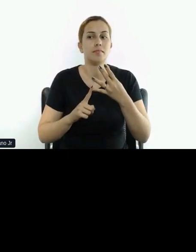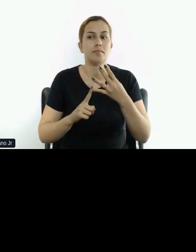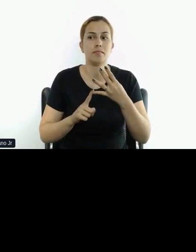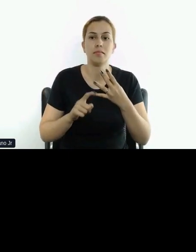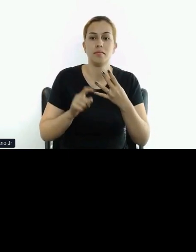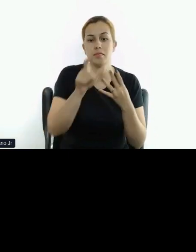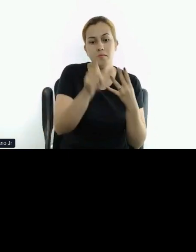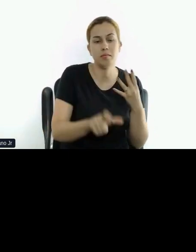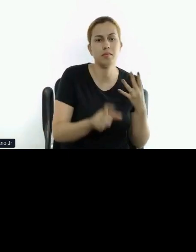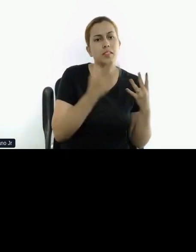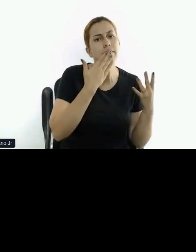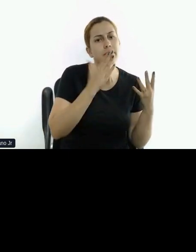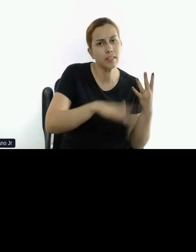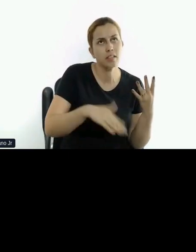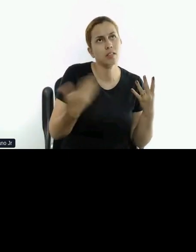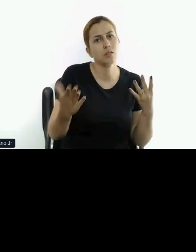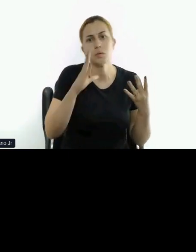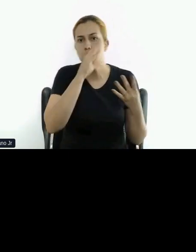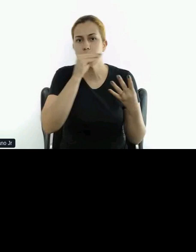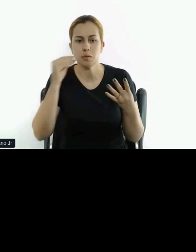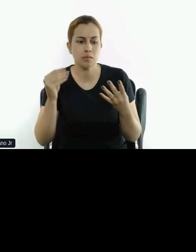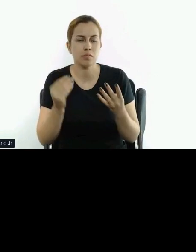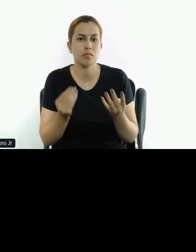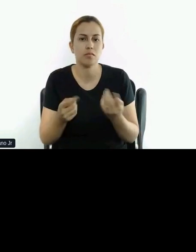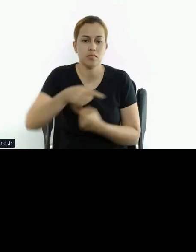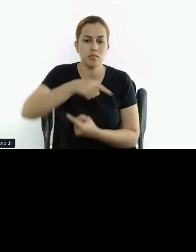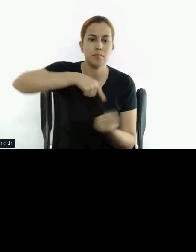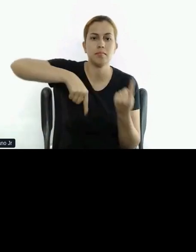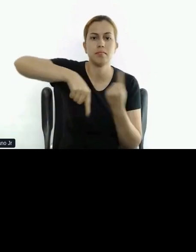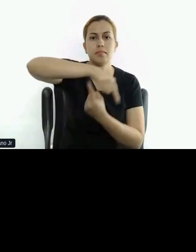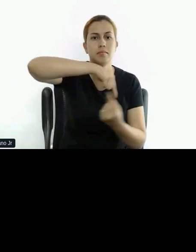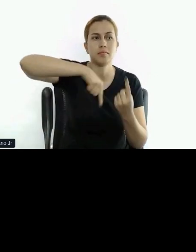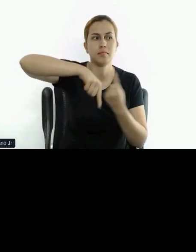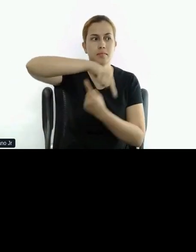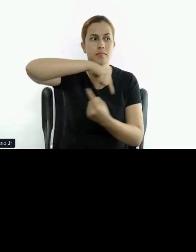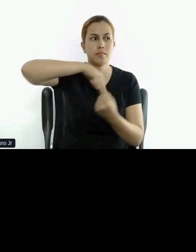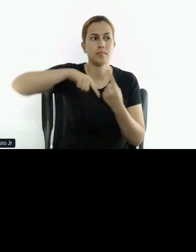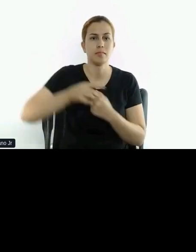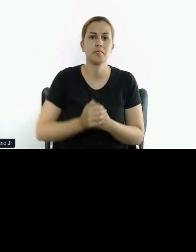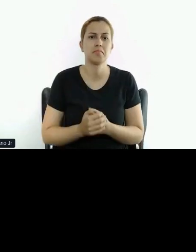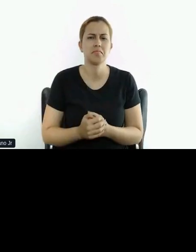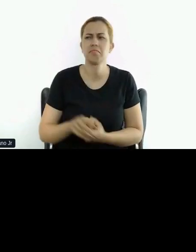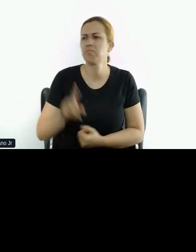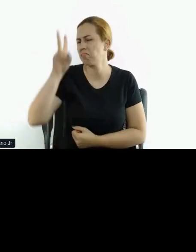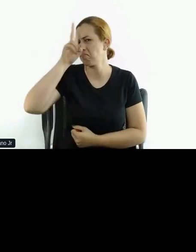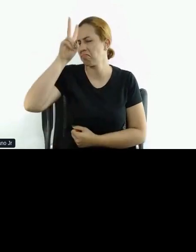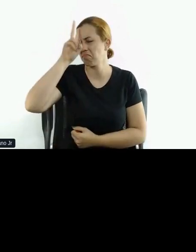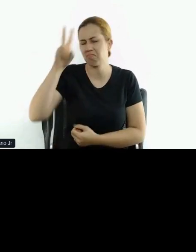criança, para fazer essa integração. E ela tem histórias muito